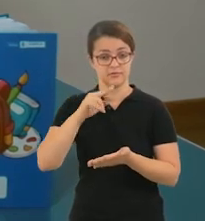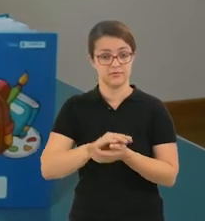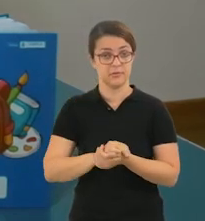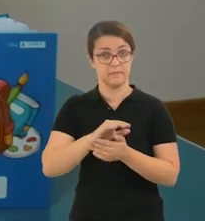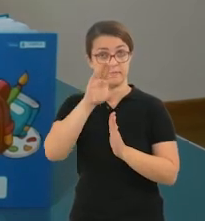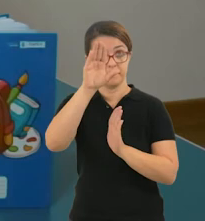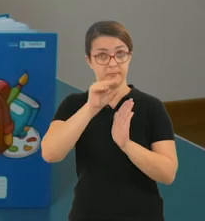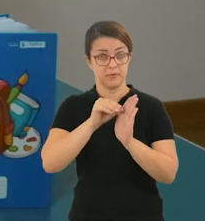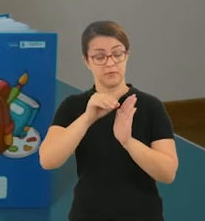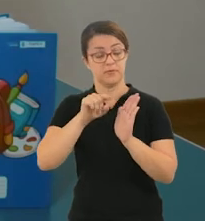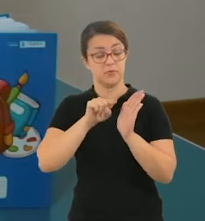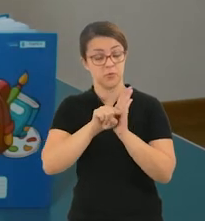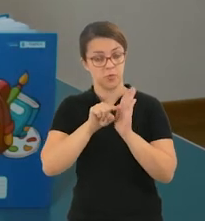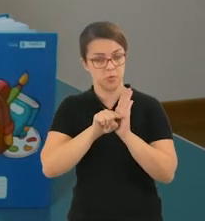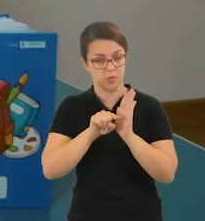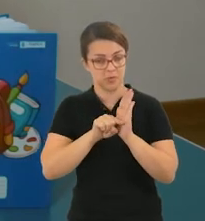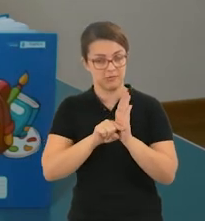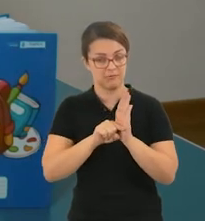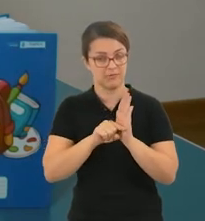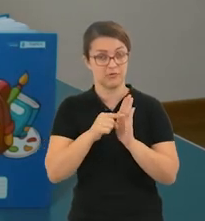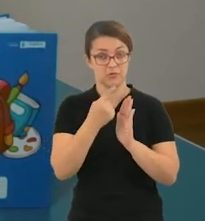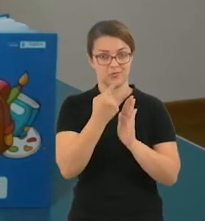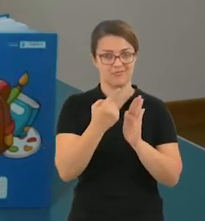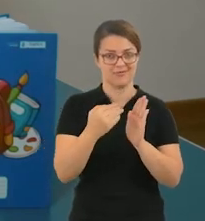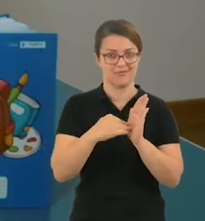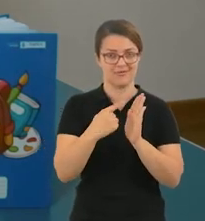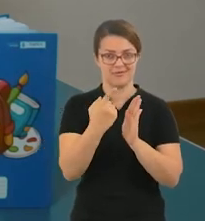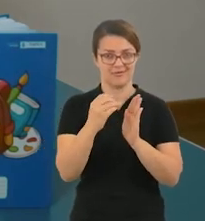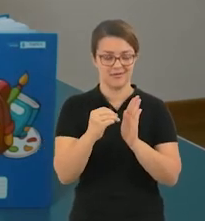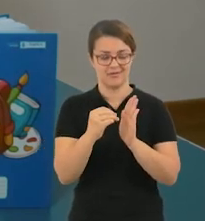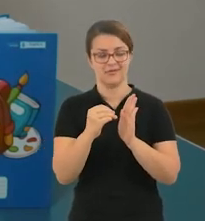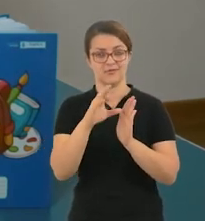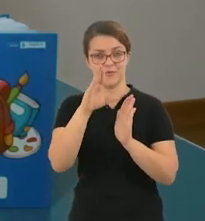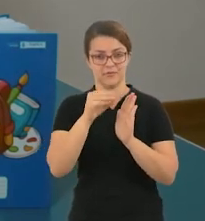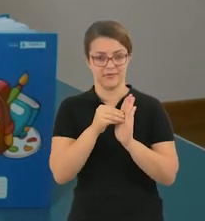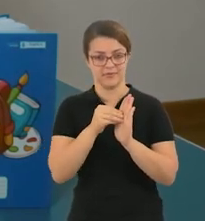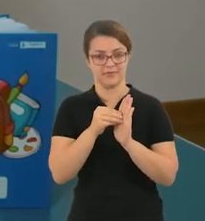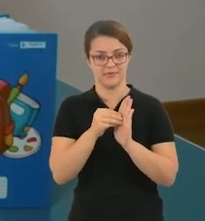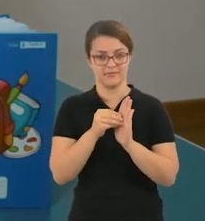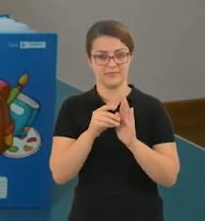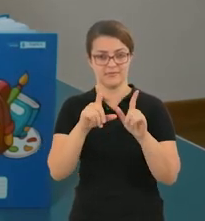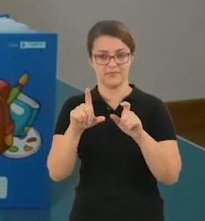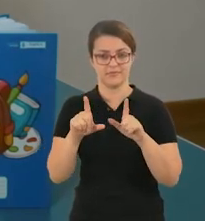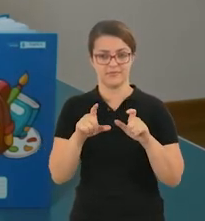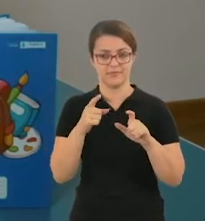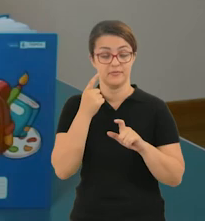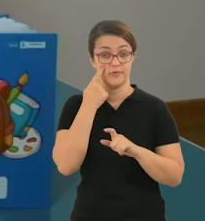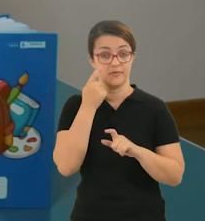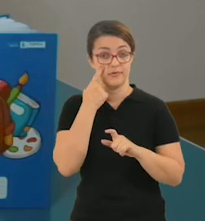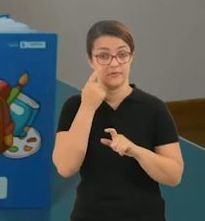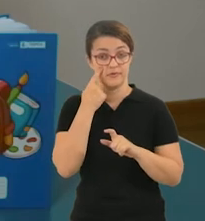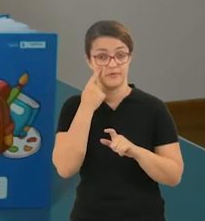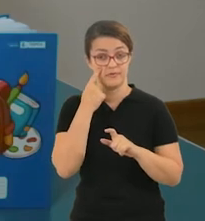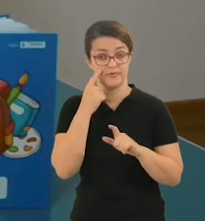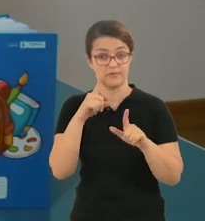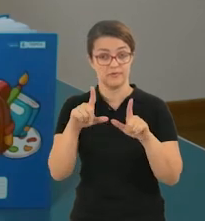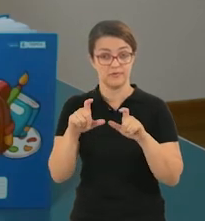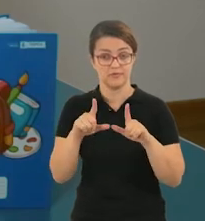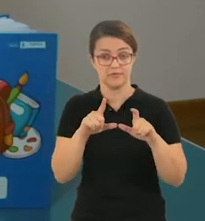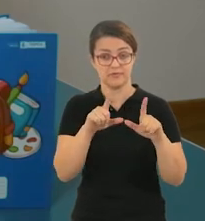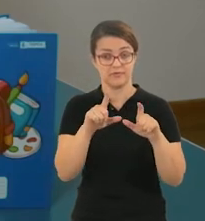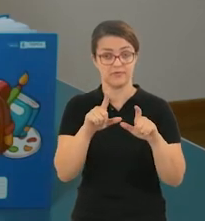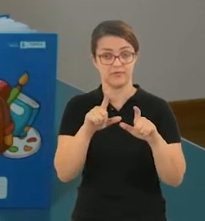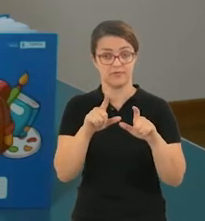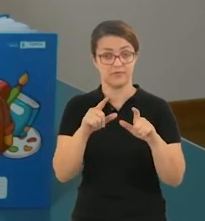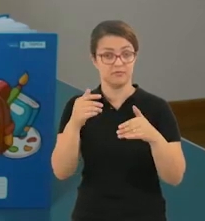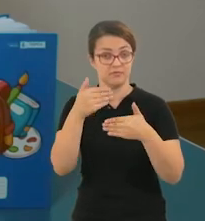e escrever essas perguntas. São 10 perguntas a respeito de fotografias. O que você vê nas fotografias